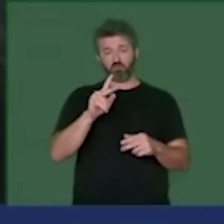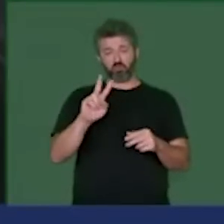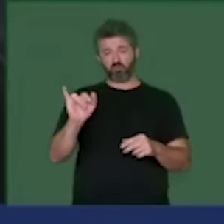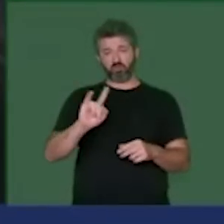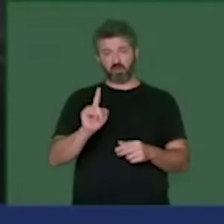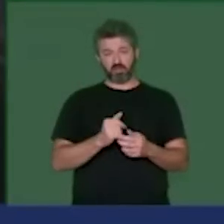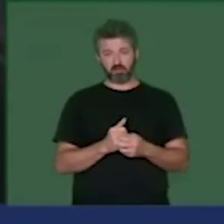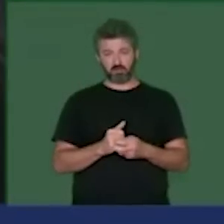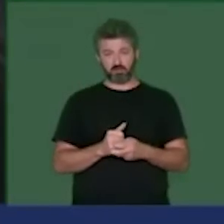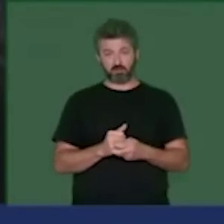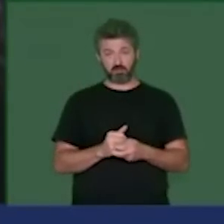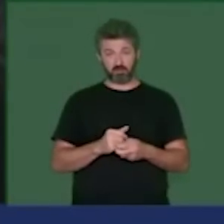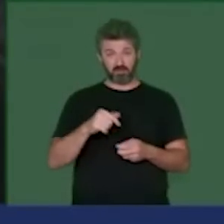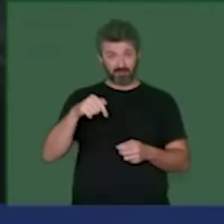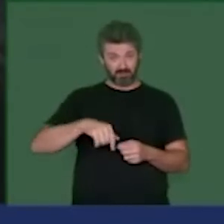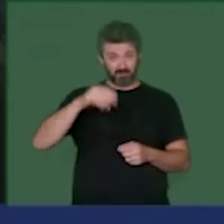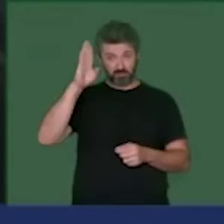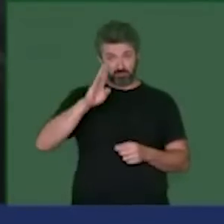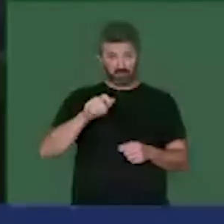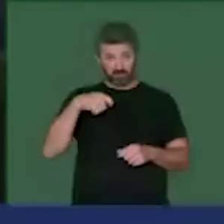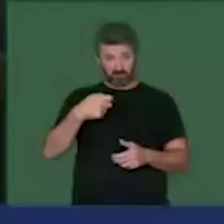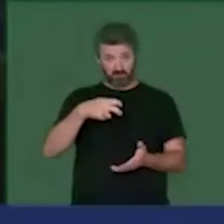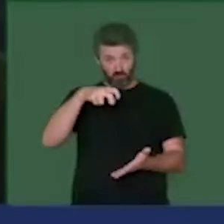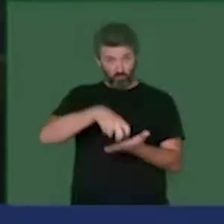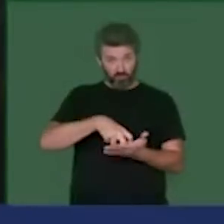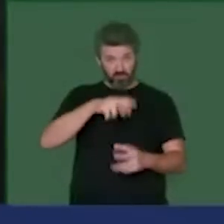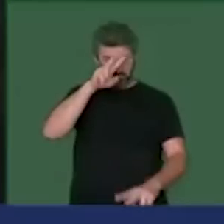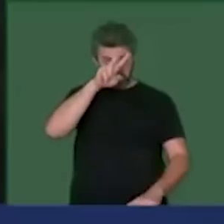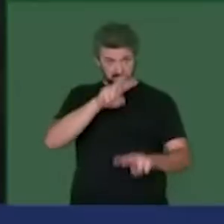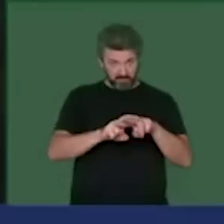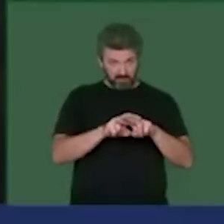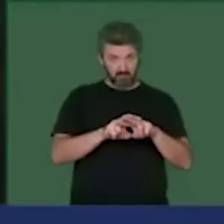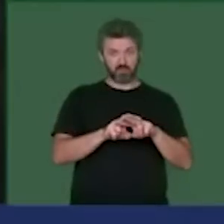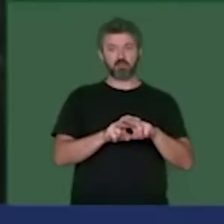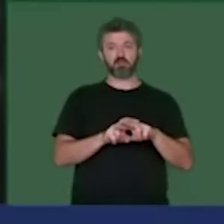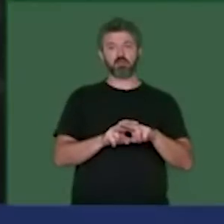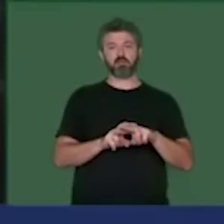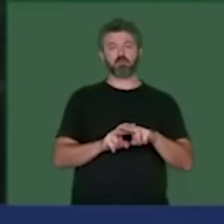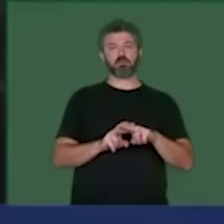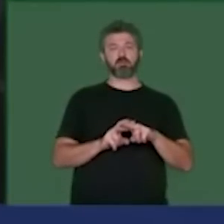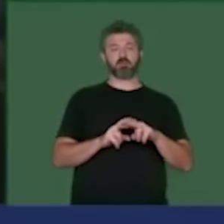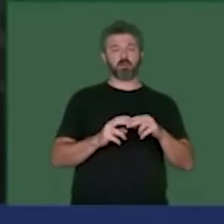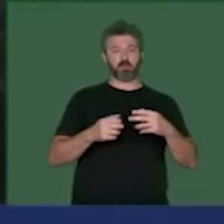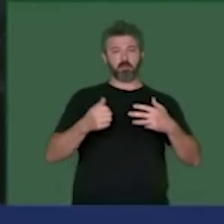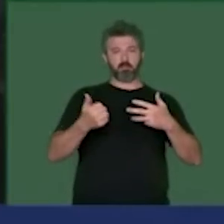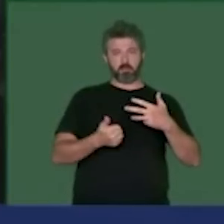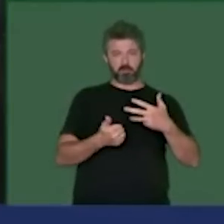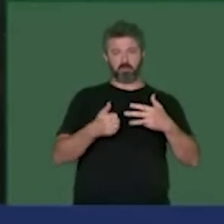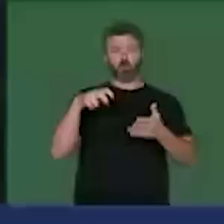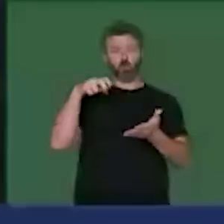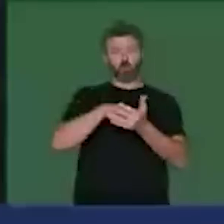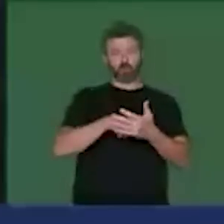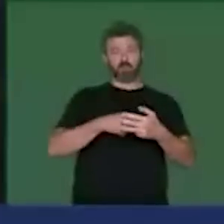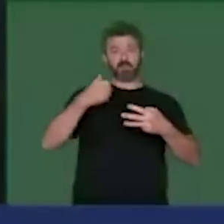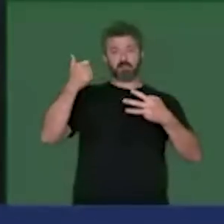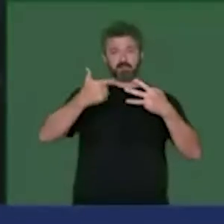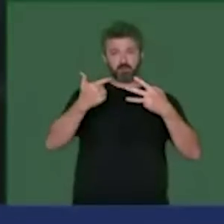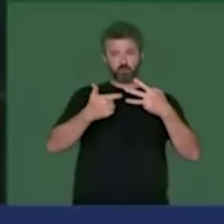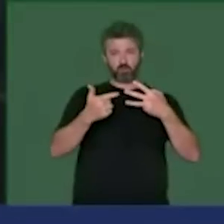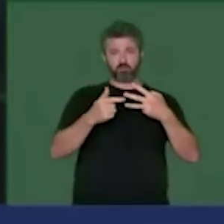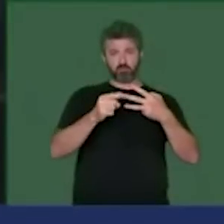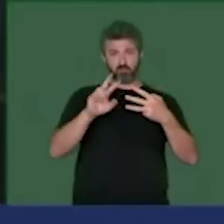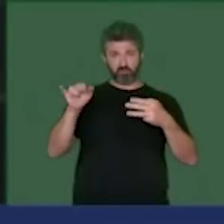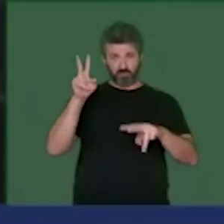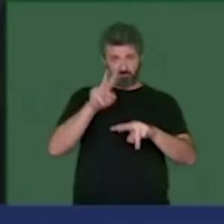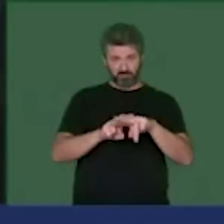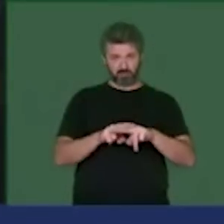Aqui no Brasil, quem é condenado em duas instâncias não vai mais para a